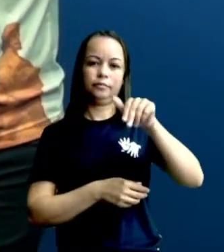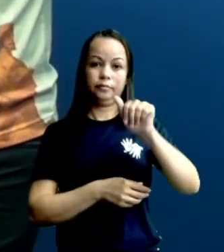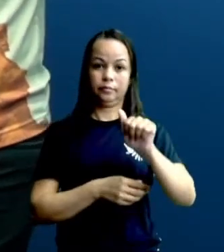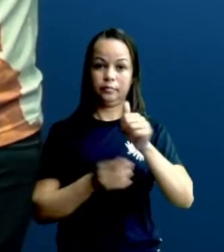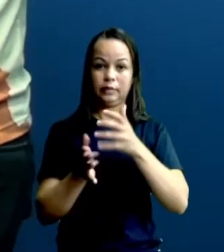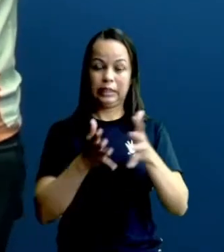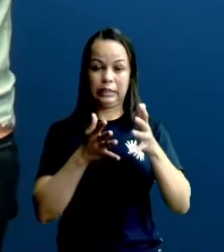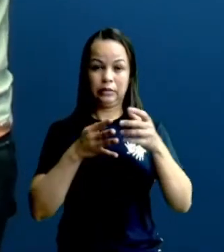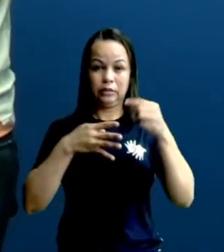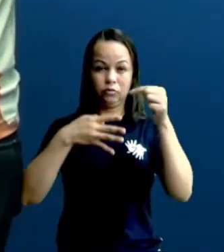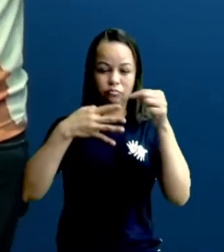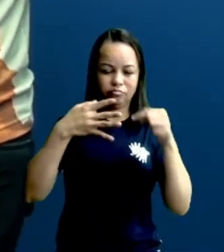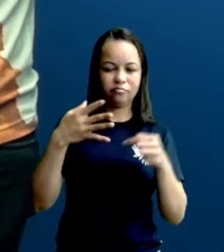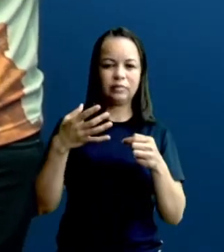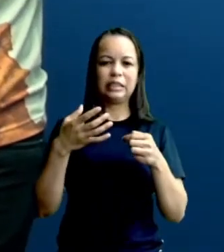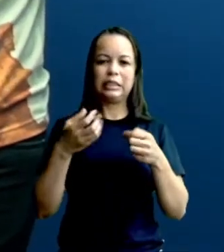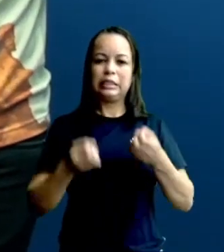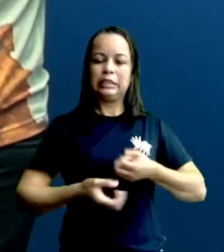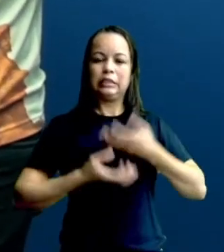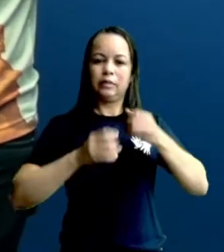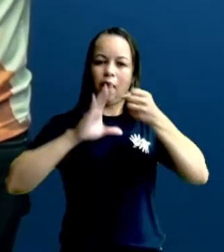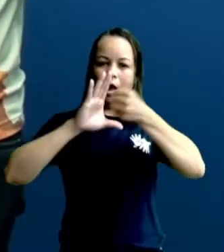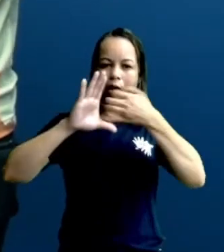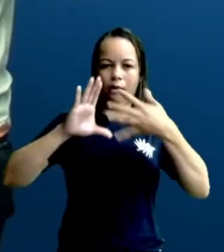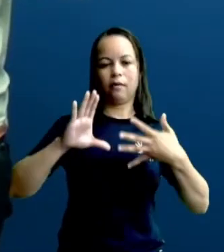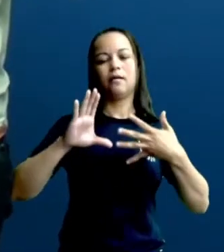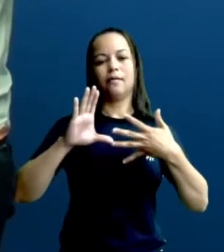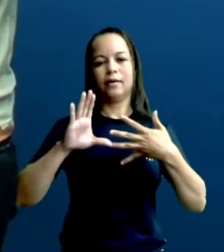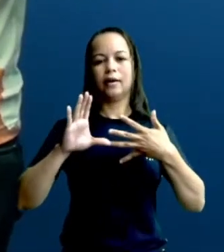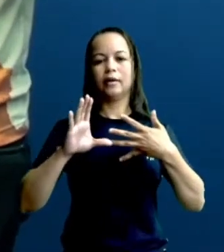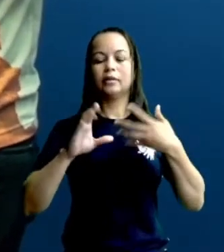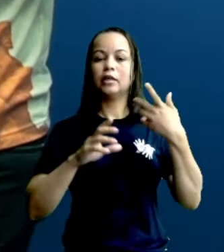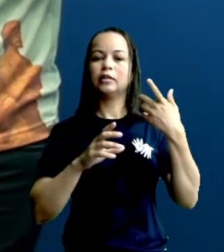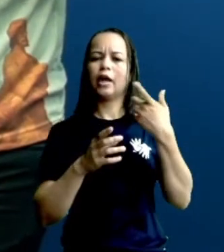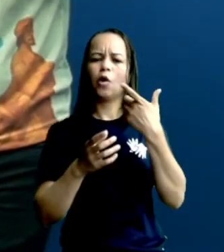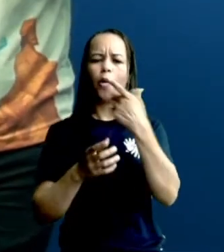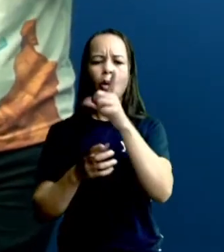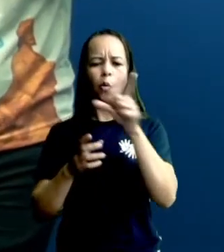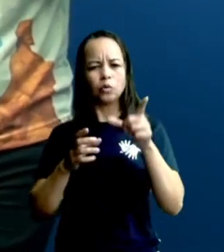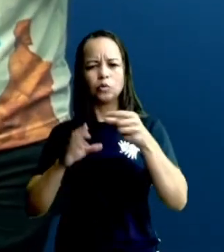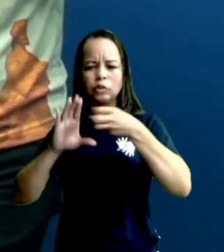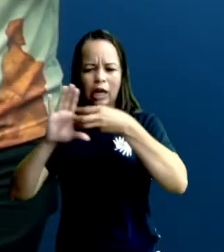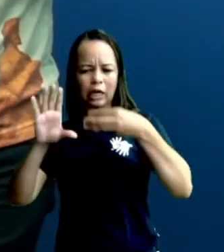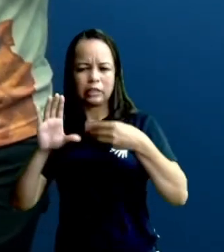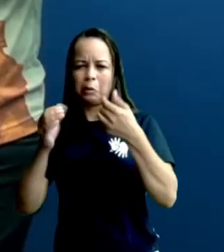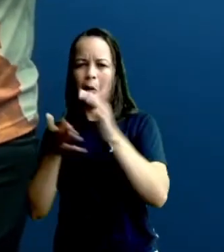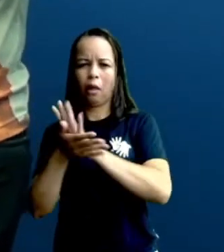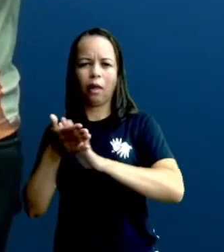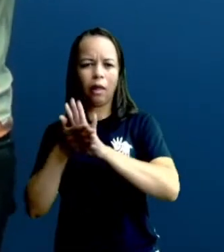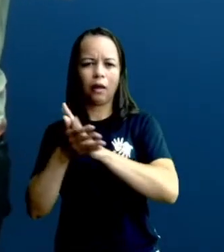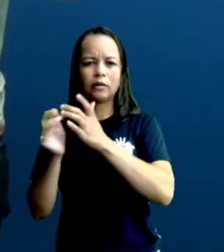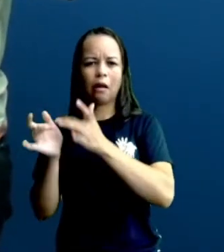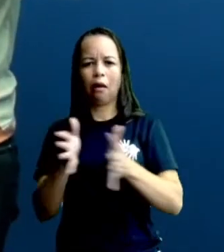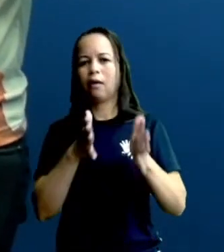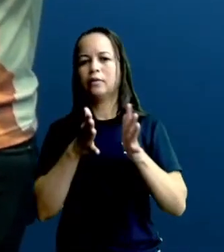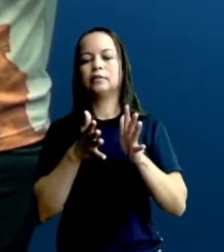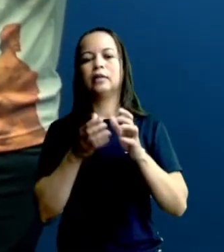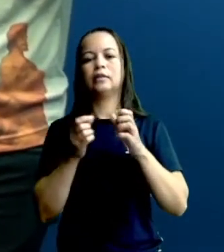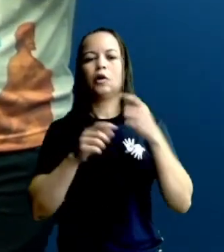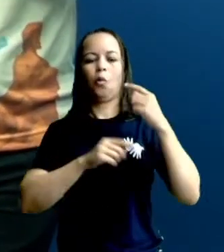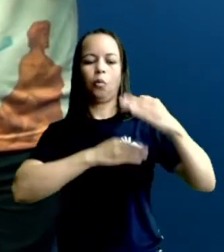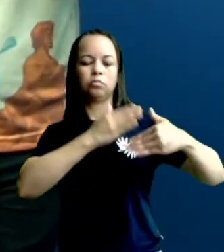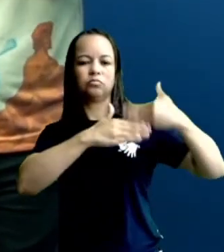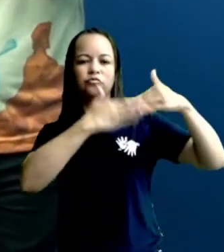existem trechos que expressam características e outros que não expressam nada, mas podem expressar em outras gerações.